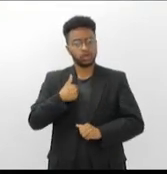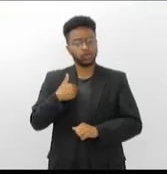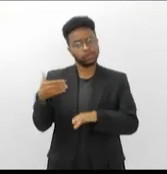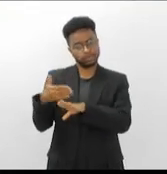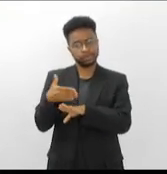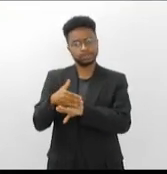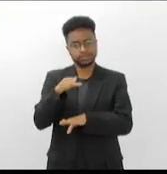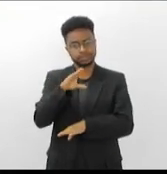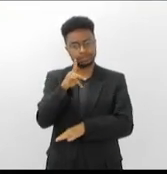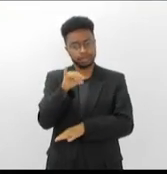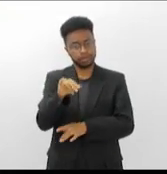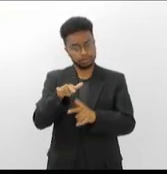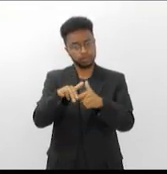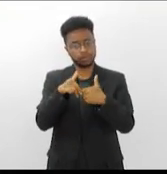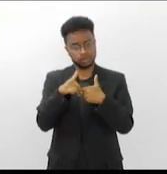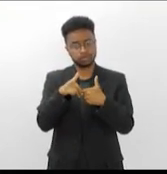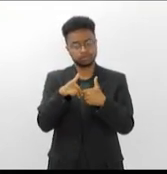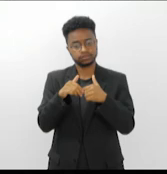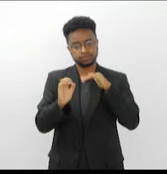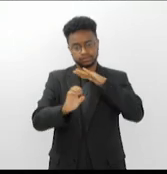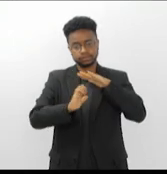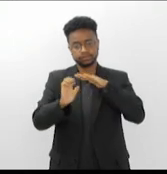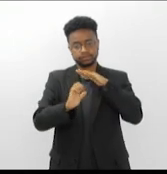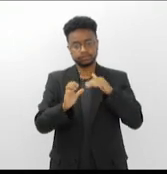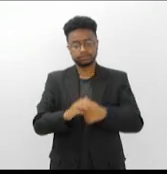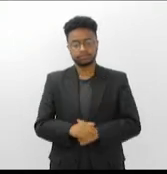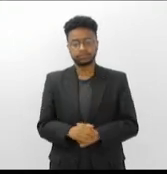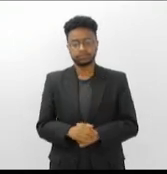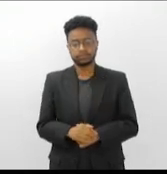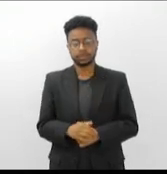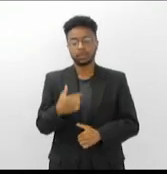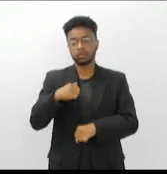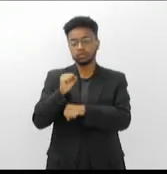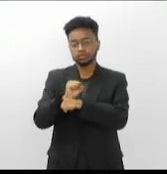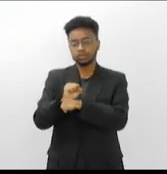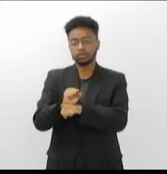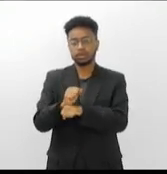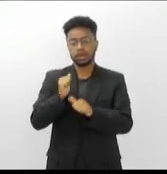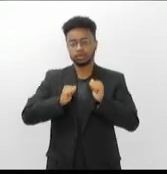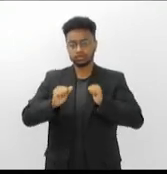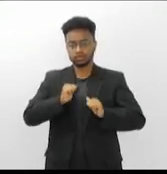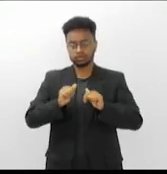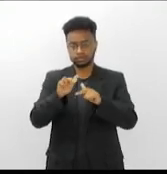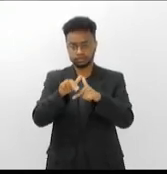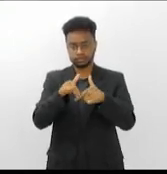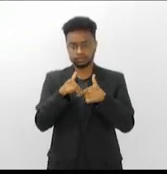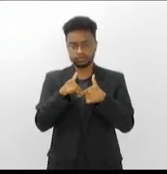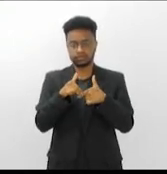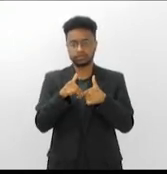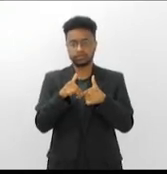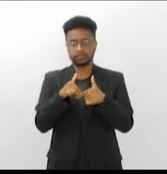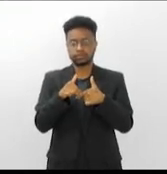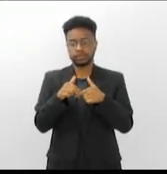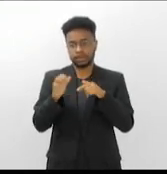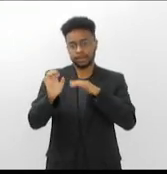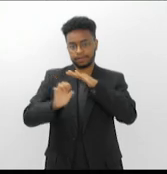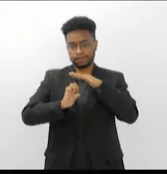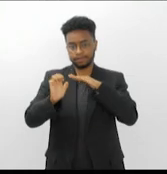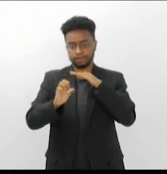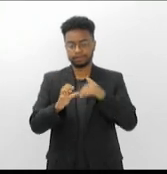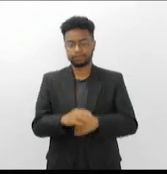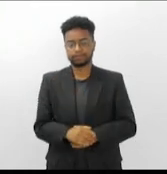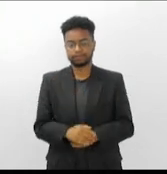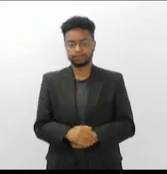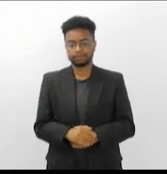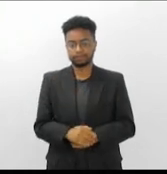CPI por conta dessa concessionária. Eu estou aguardando ansiosamente essa concessionária. E